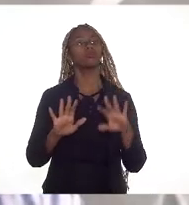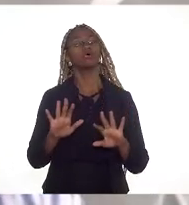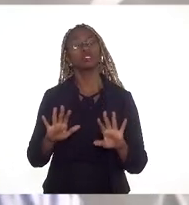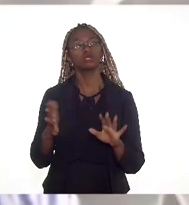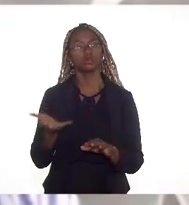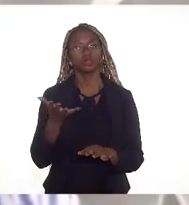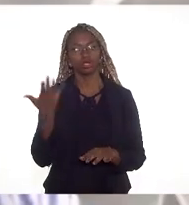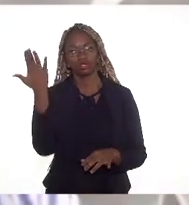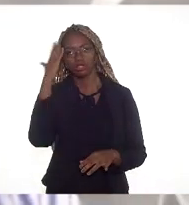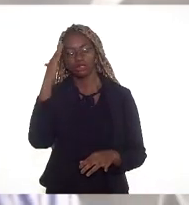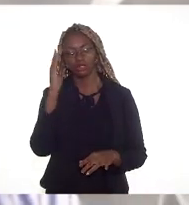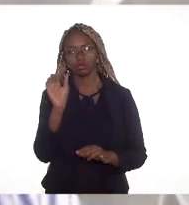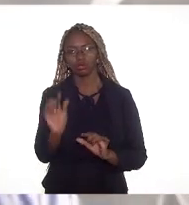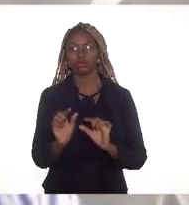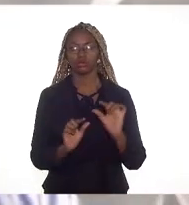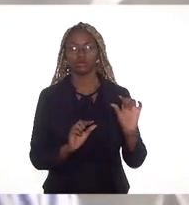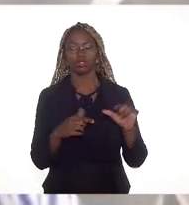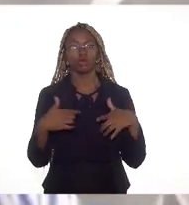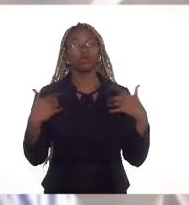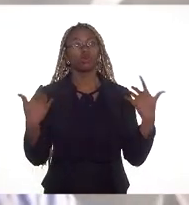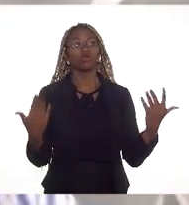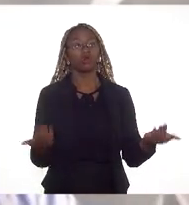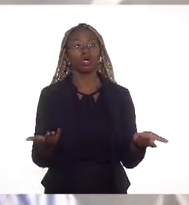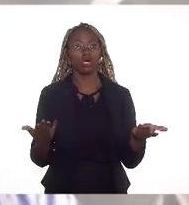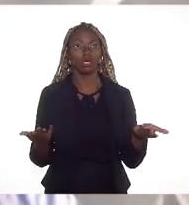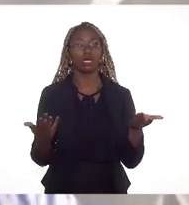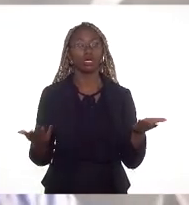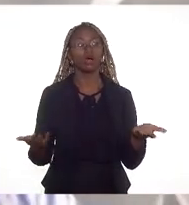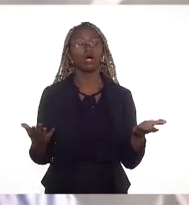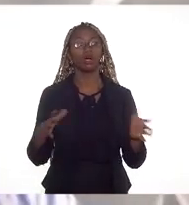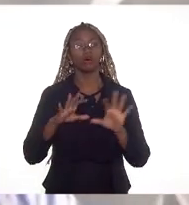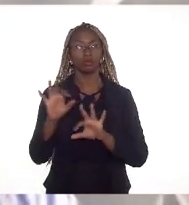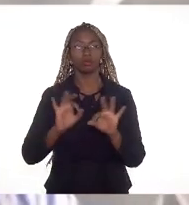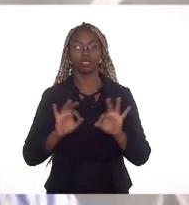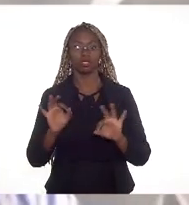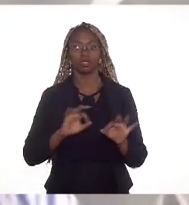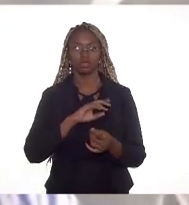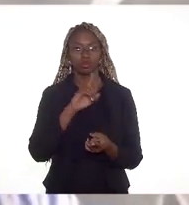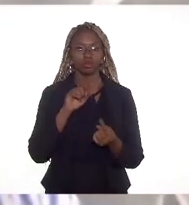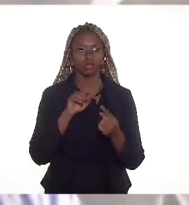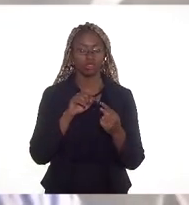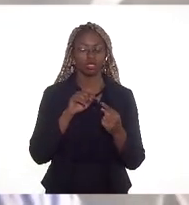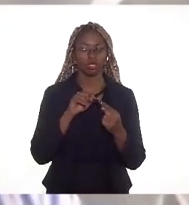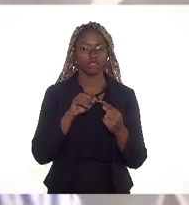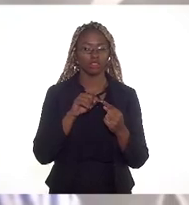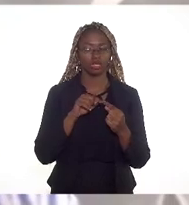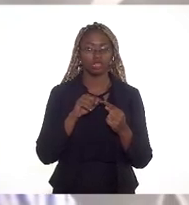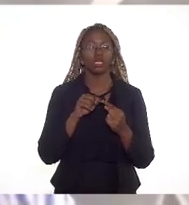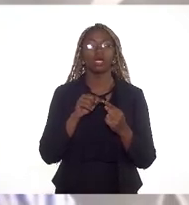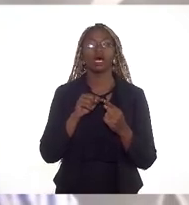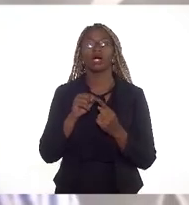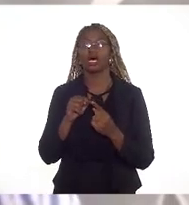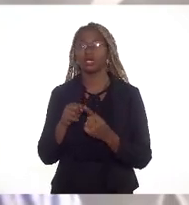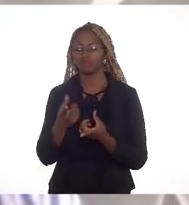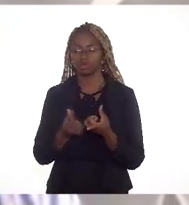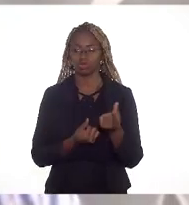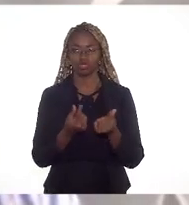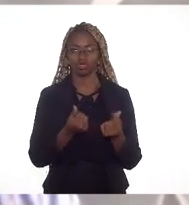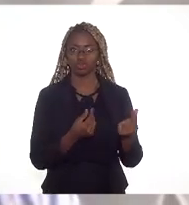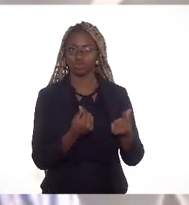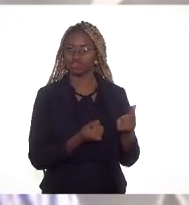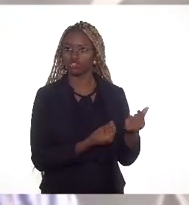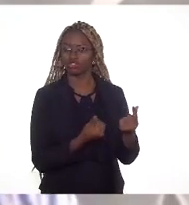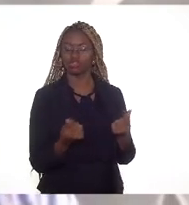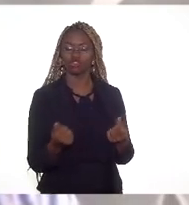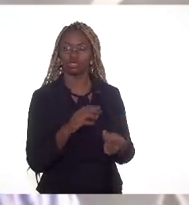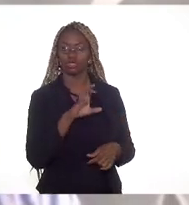pouco qual é o planejamento que se tem no que se refere às receitas da SEDAI, né? E se esse recurso